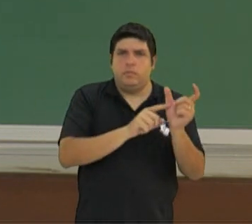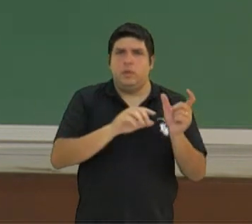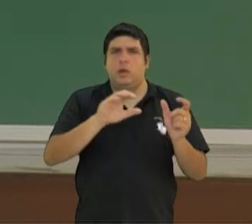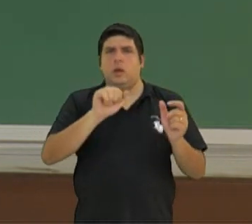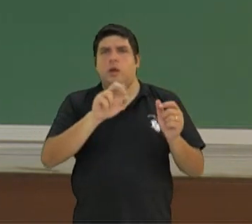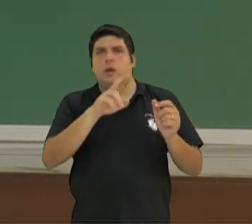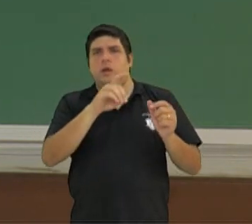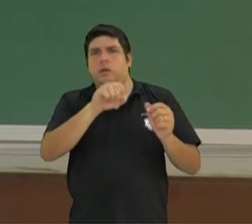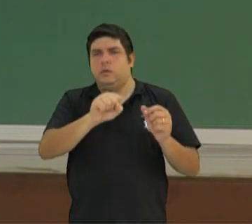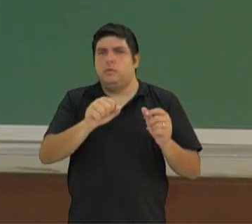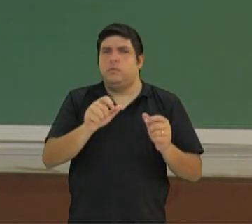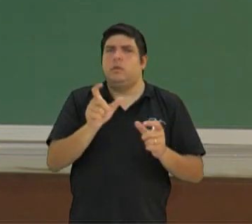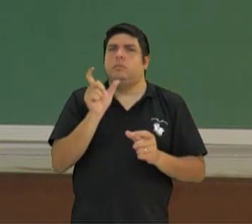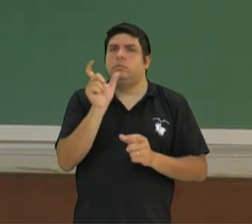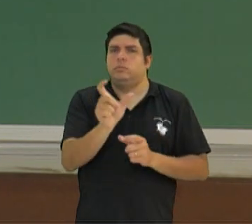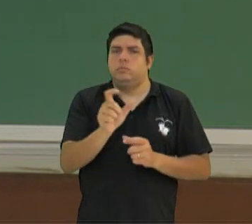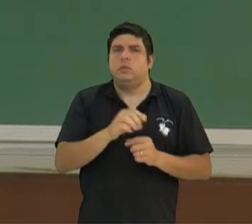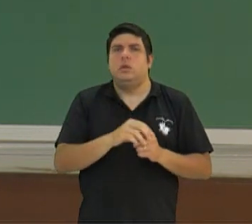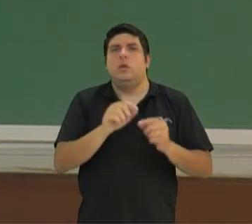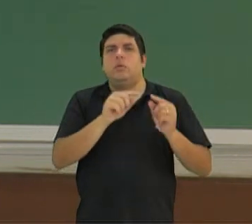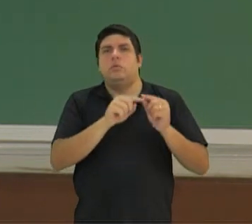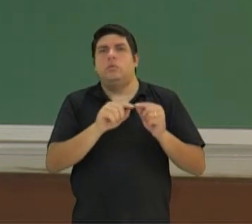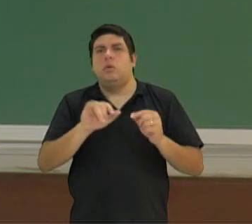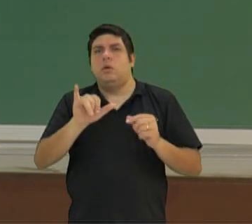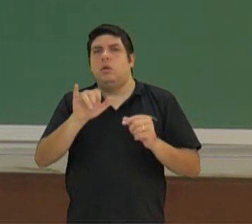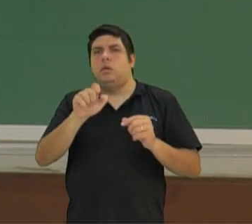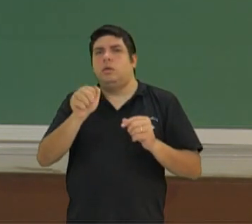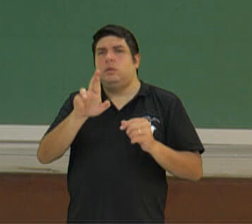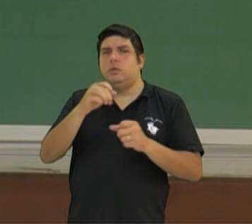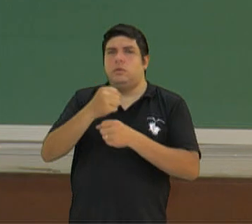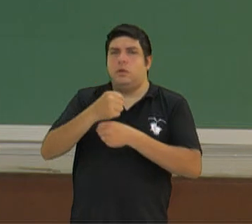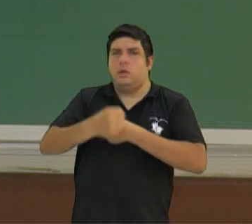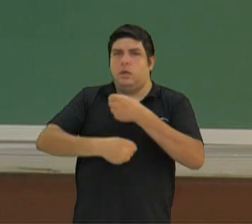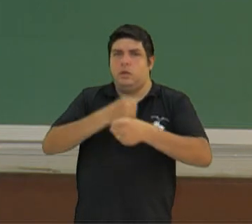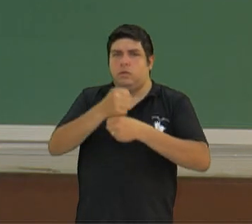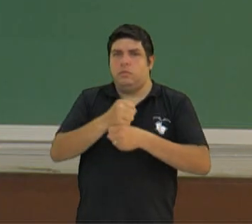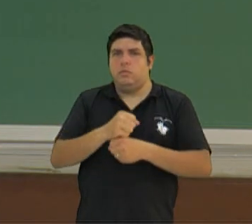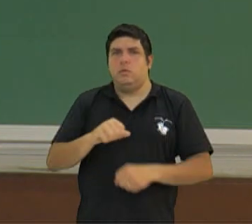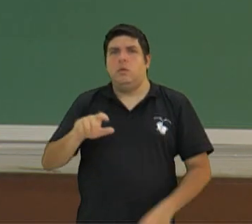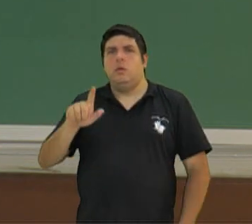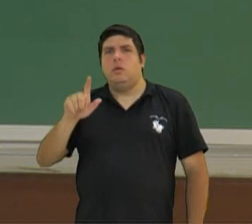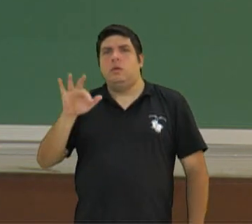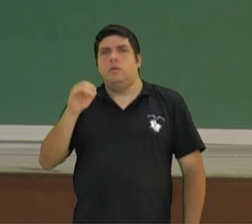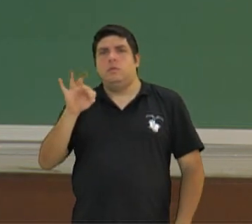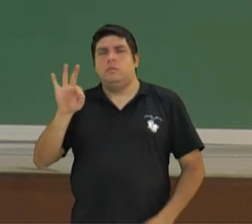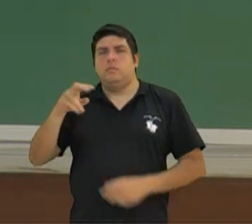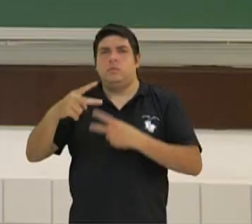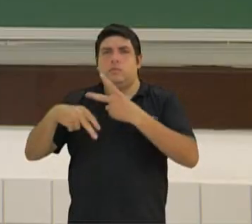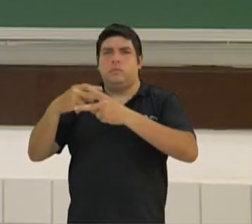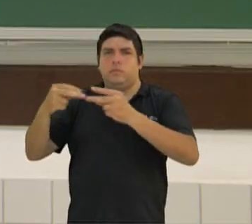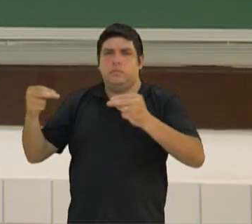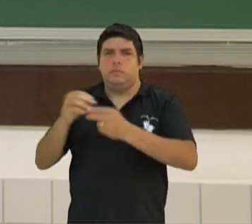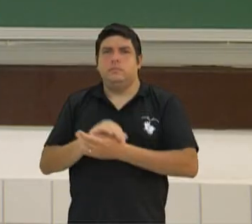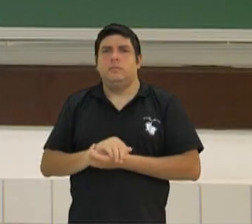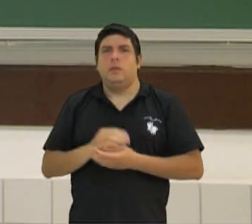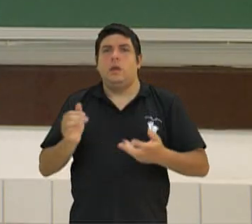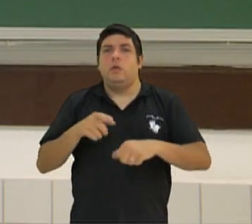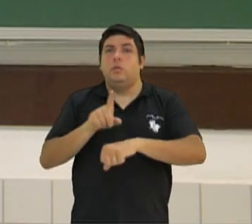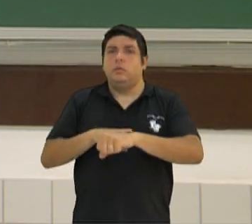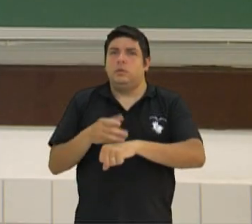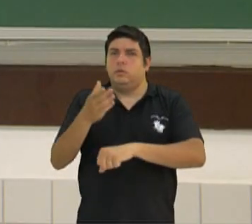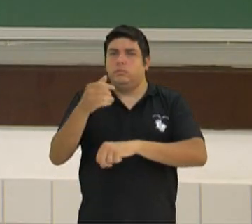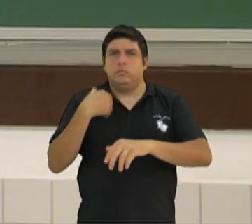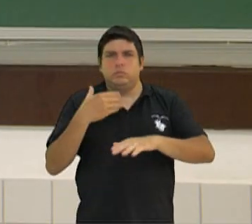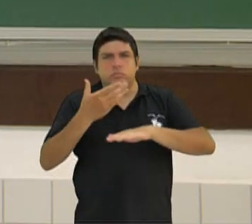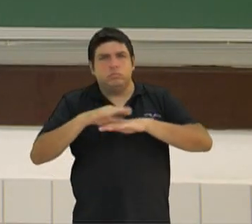anterior, né, cartões, year, ano, e gifts, presentes, beleza? Então eu vou dar um tempinho bom aí para